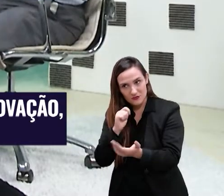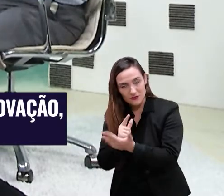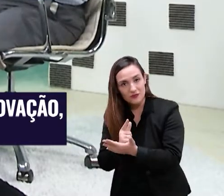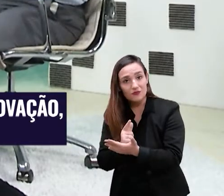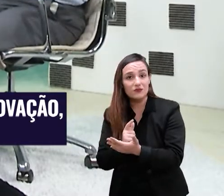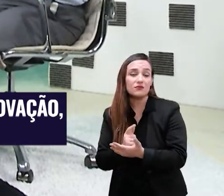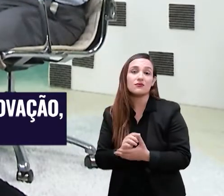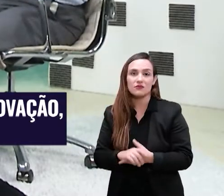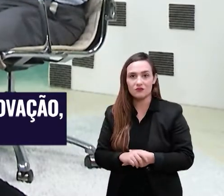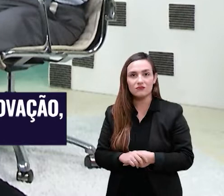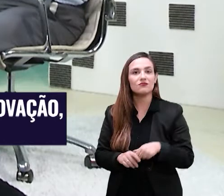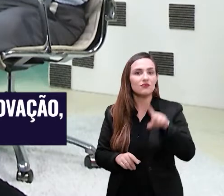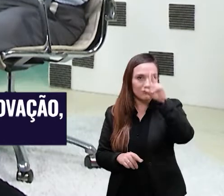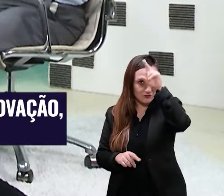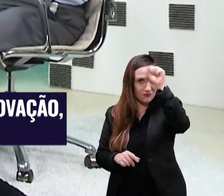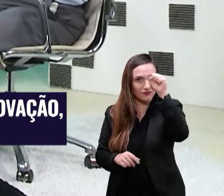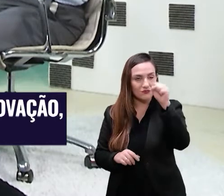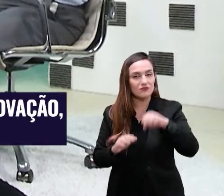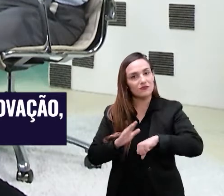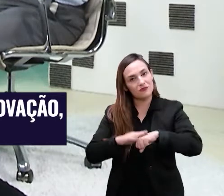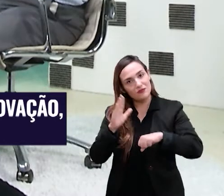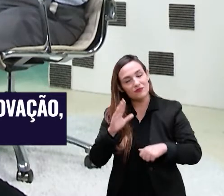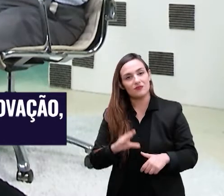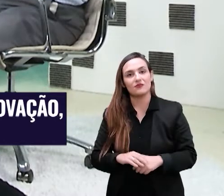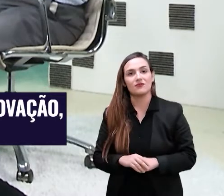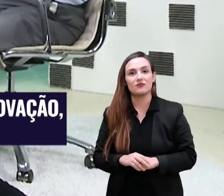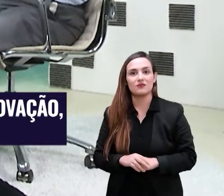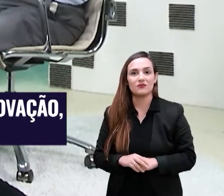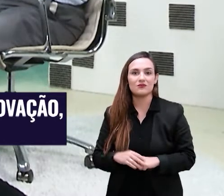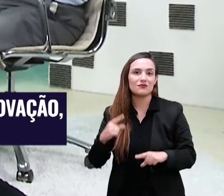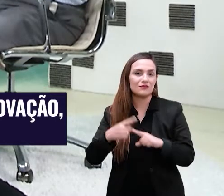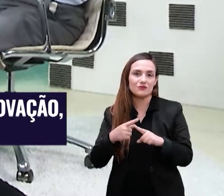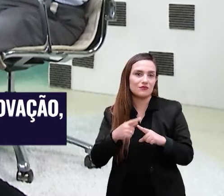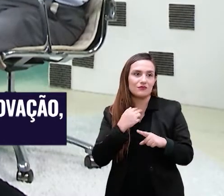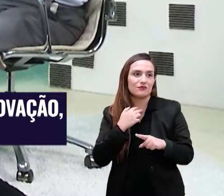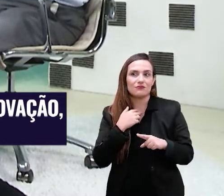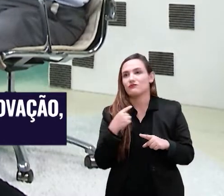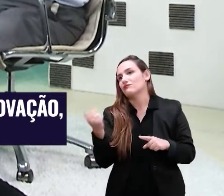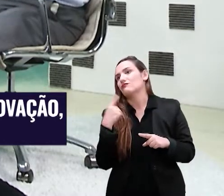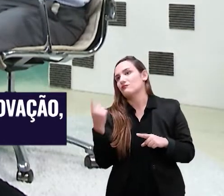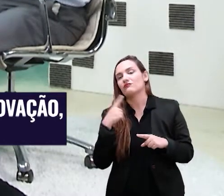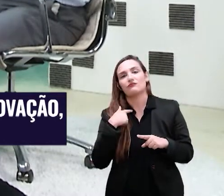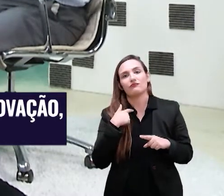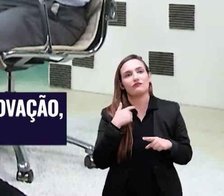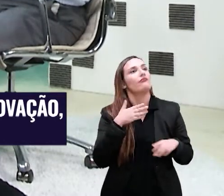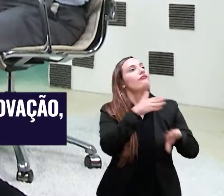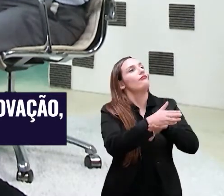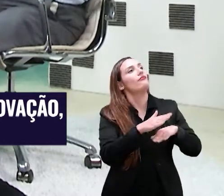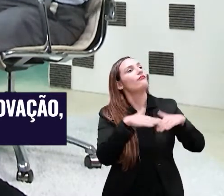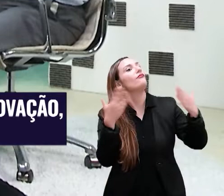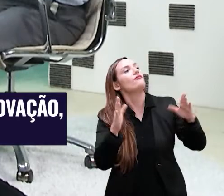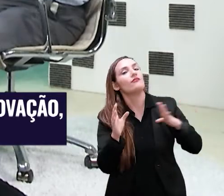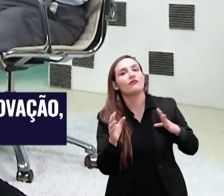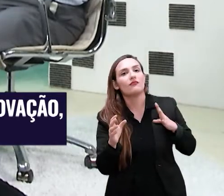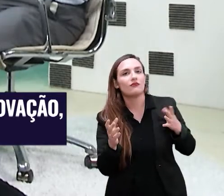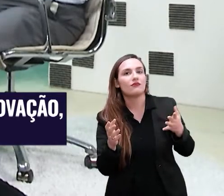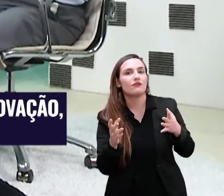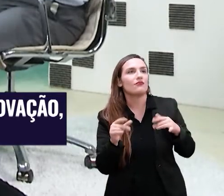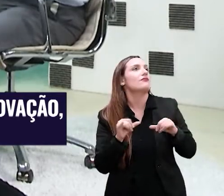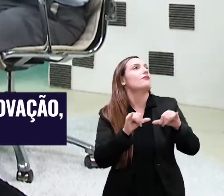e vai continuar a ter, ele fortaleceu, até porque a gente tinha alguma restrição de mobilidade. Então a gente não podia ir, como muitas vezes